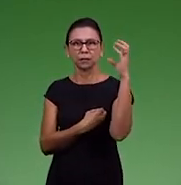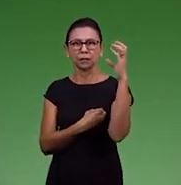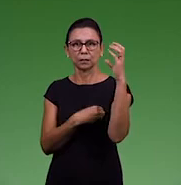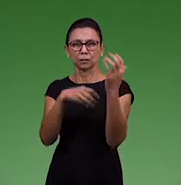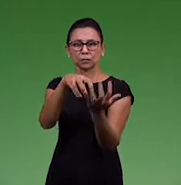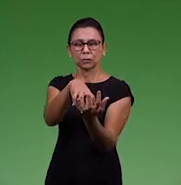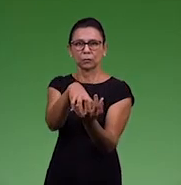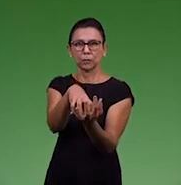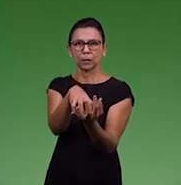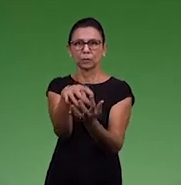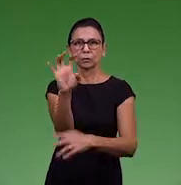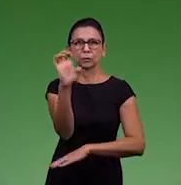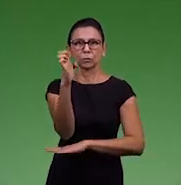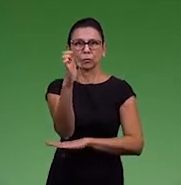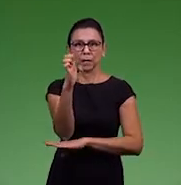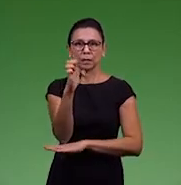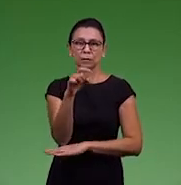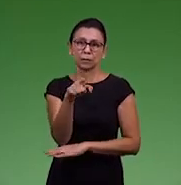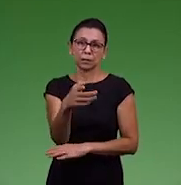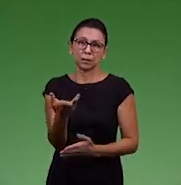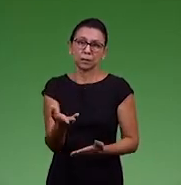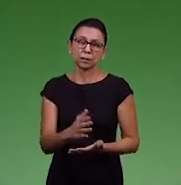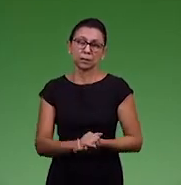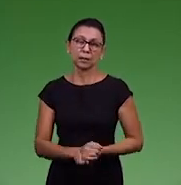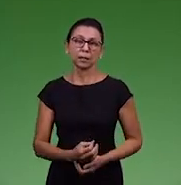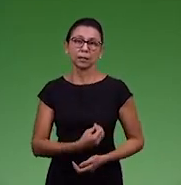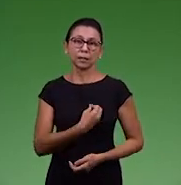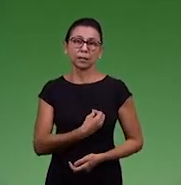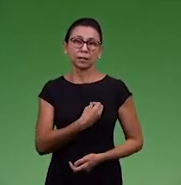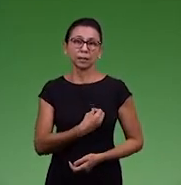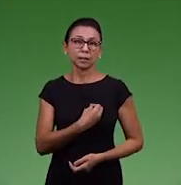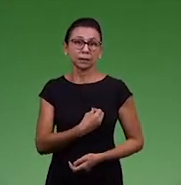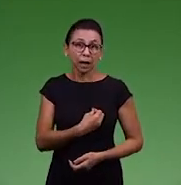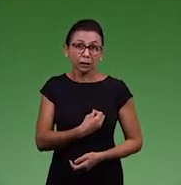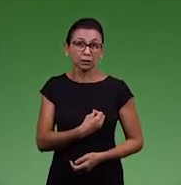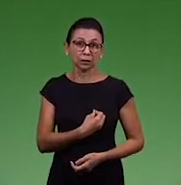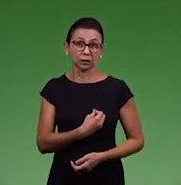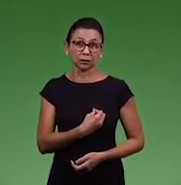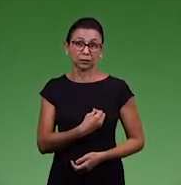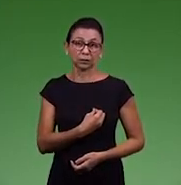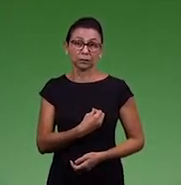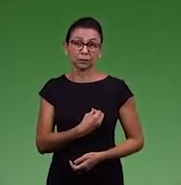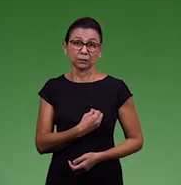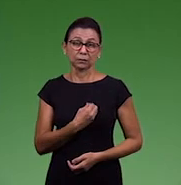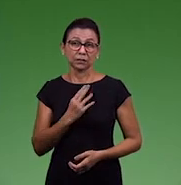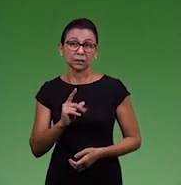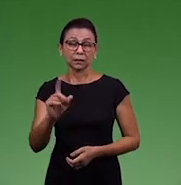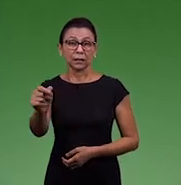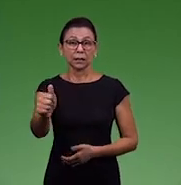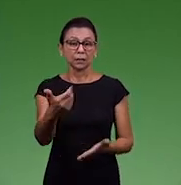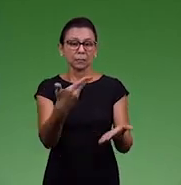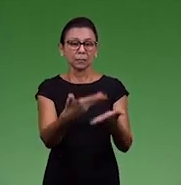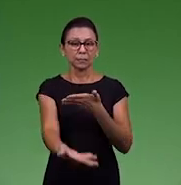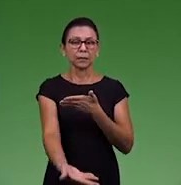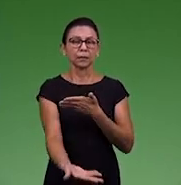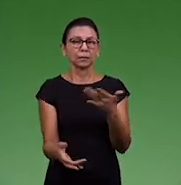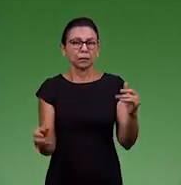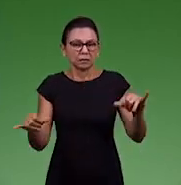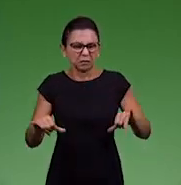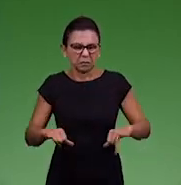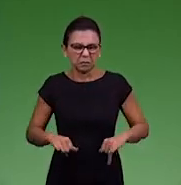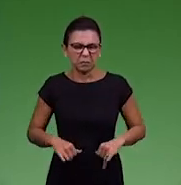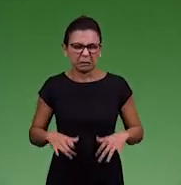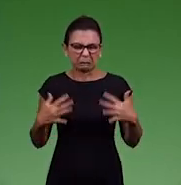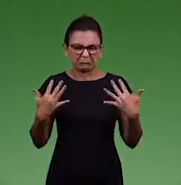uma eternidade sem Deus. Uma eternidade com choro e ranger de dentes. E Deus não quer isso para o homem. Deus quer que ele